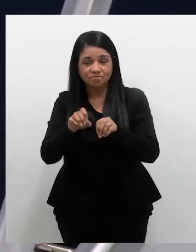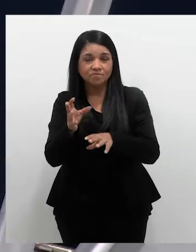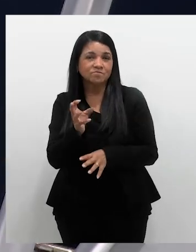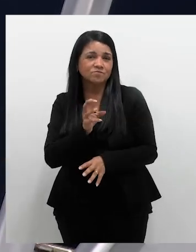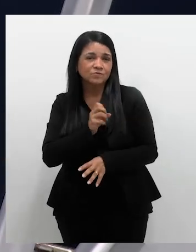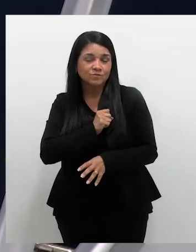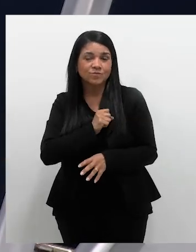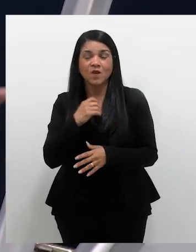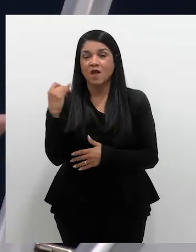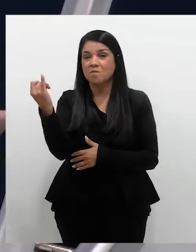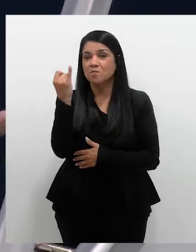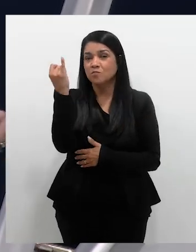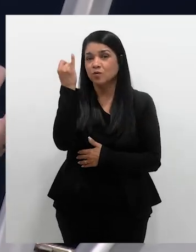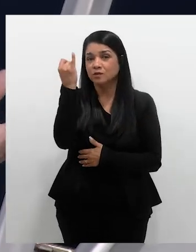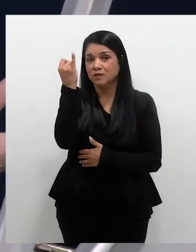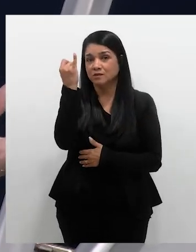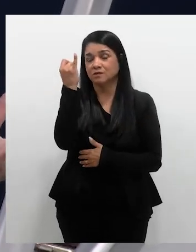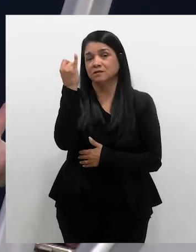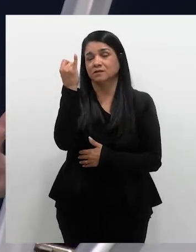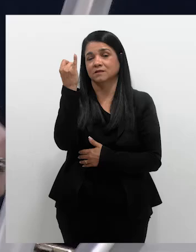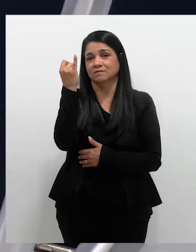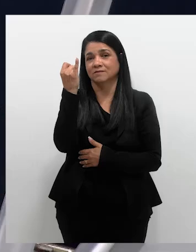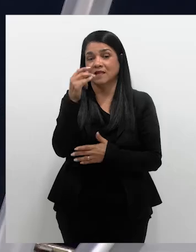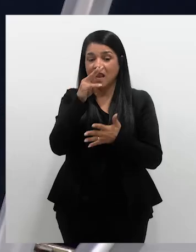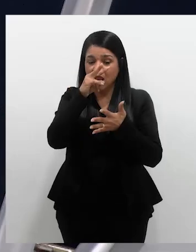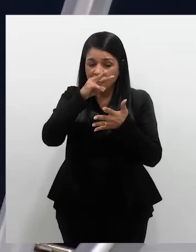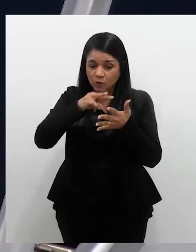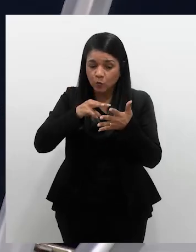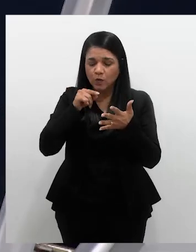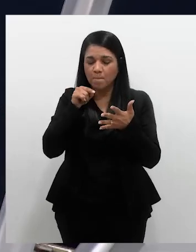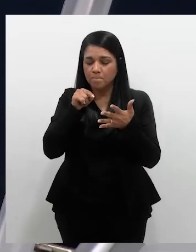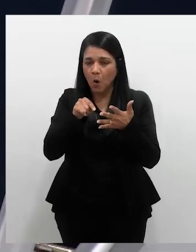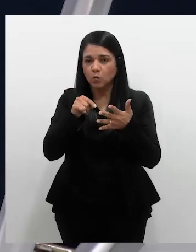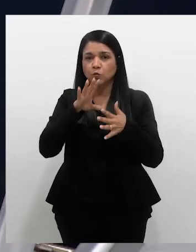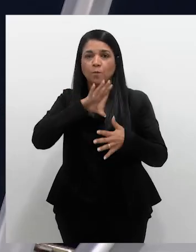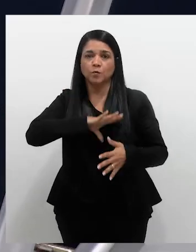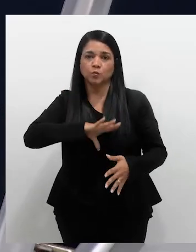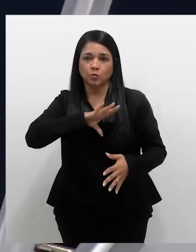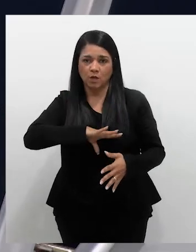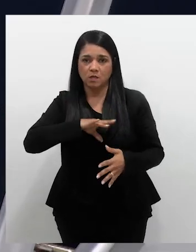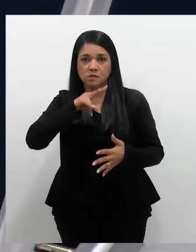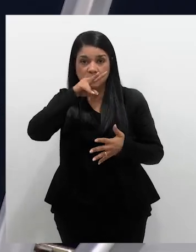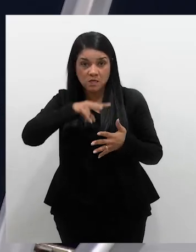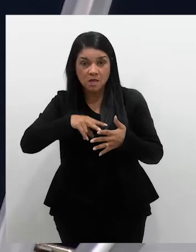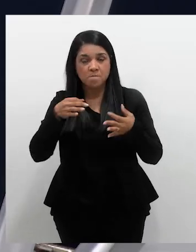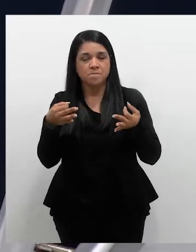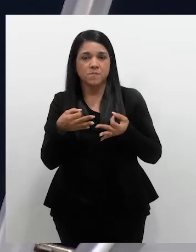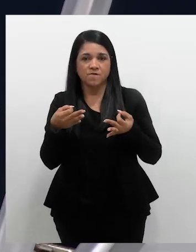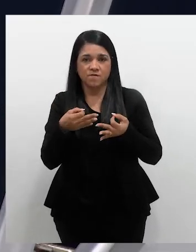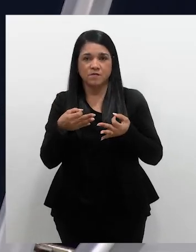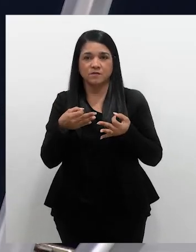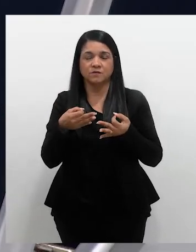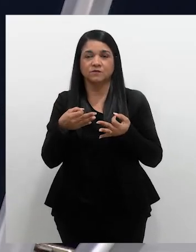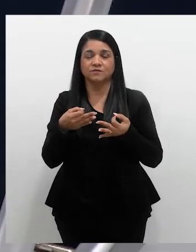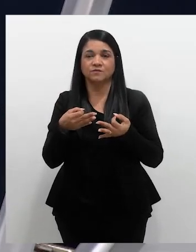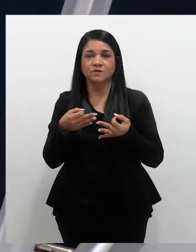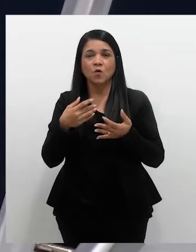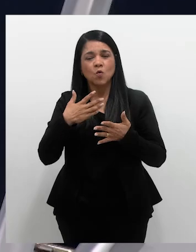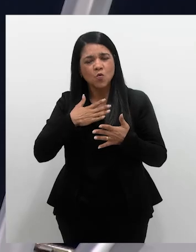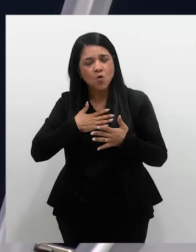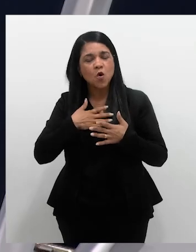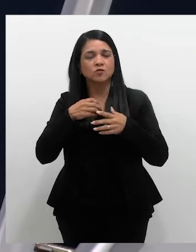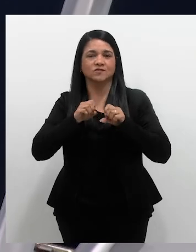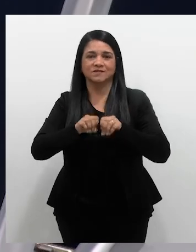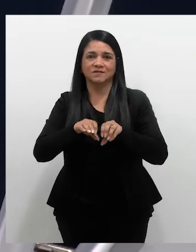ensinando. A importância da pontuação, a importância do português, a importância da leitura,